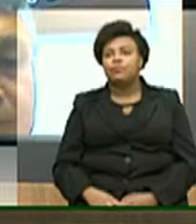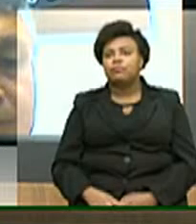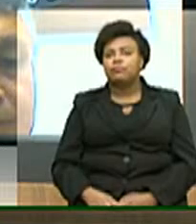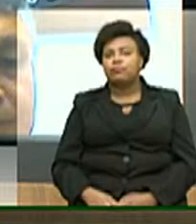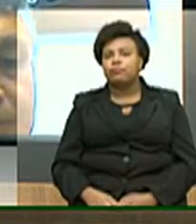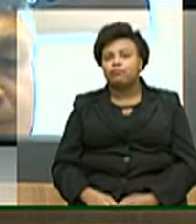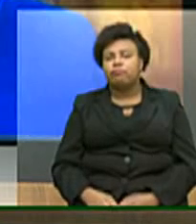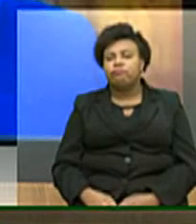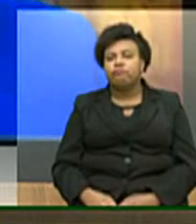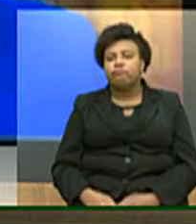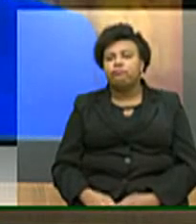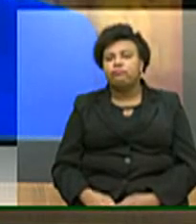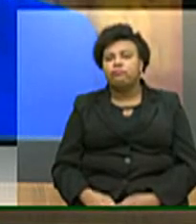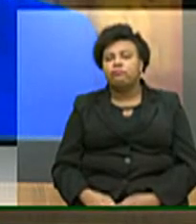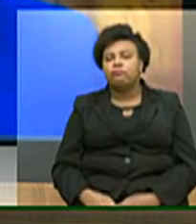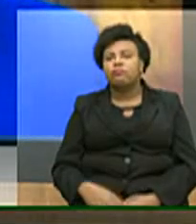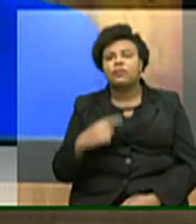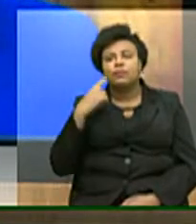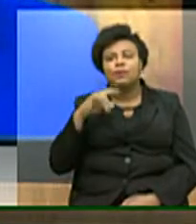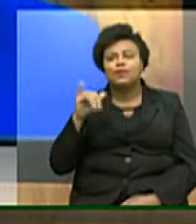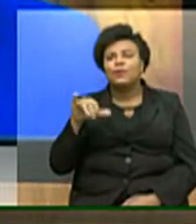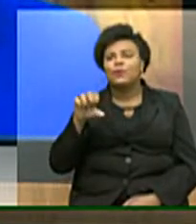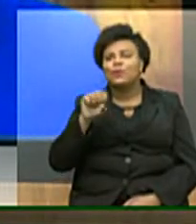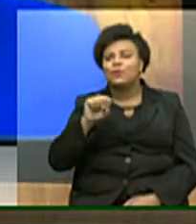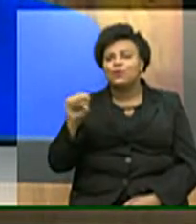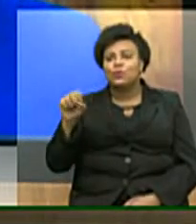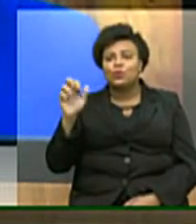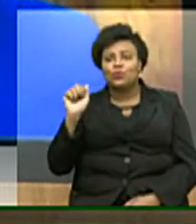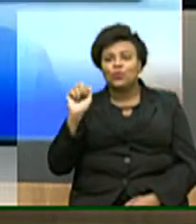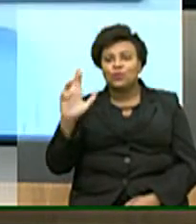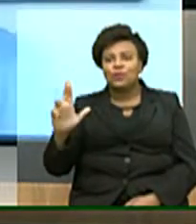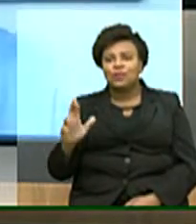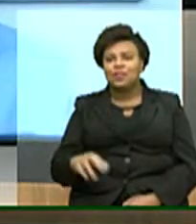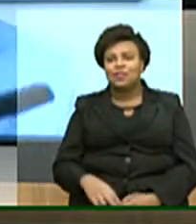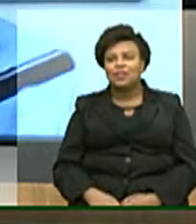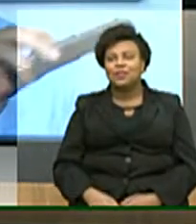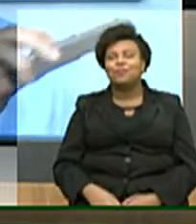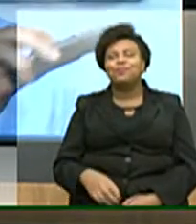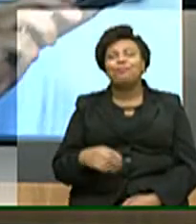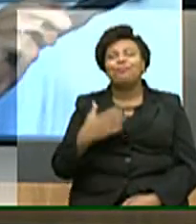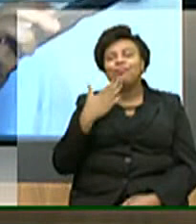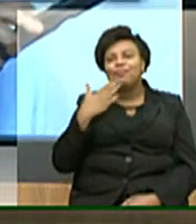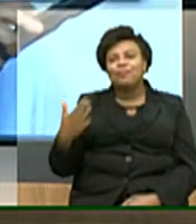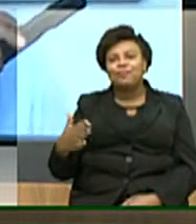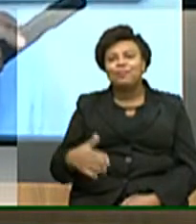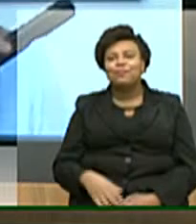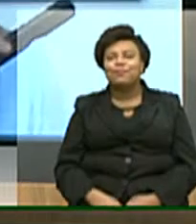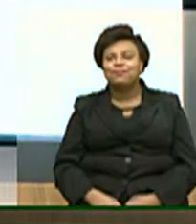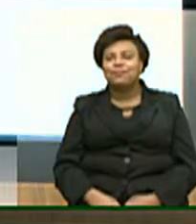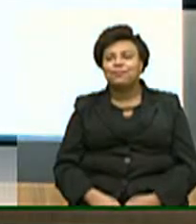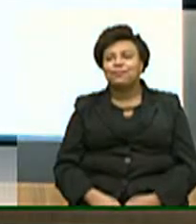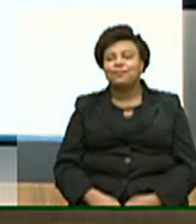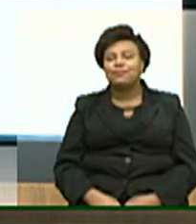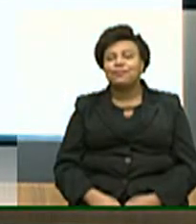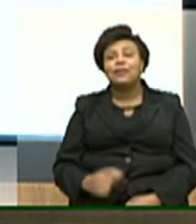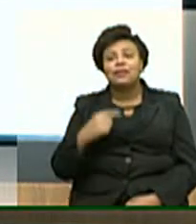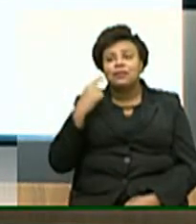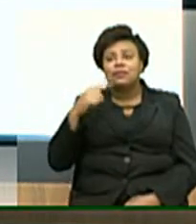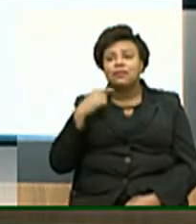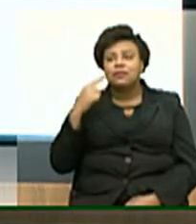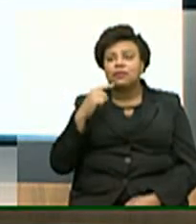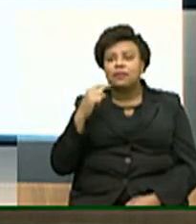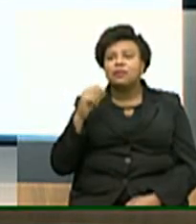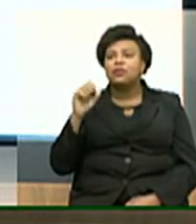Frederico, favorável. Deputado Issur Kock. Deputado Issur Kock, favorável. Deputado Sérgio